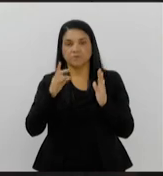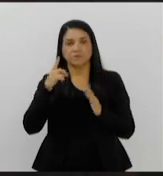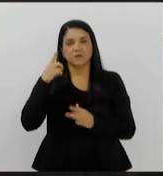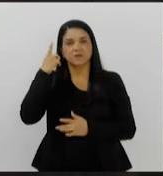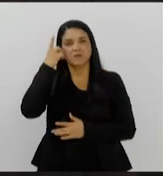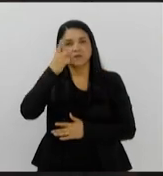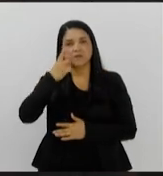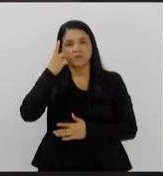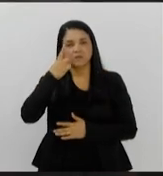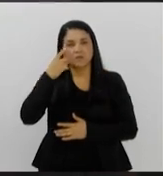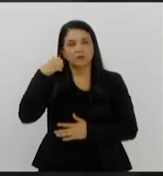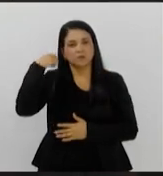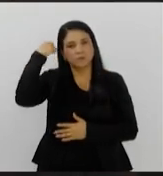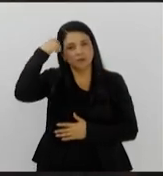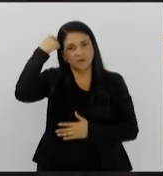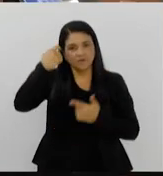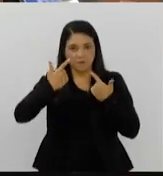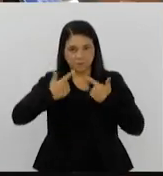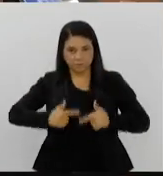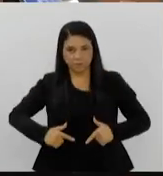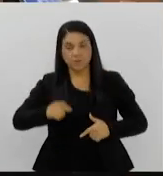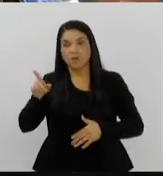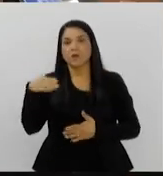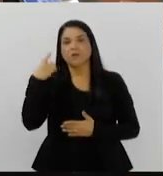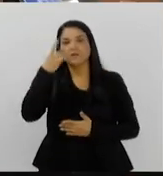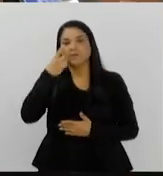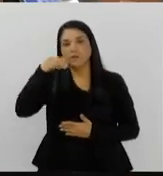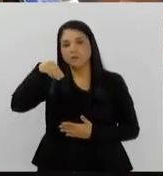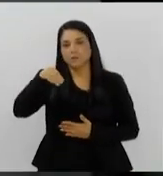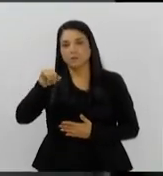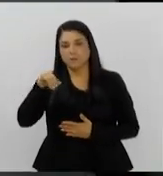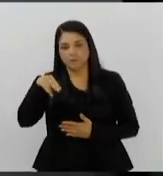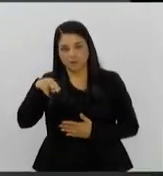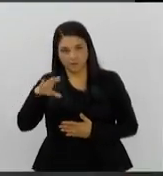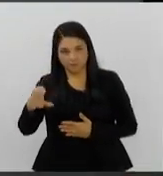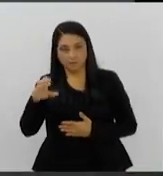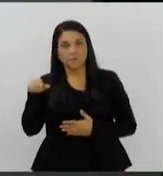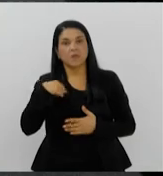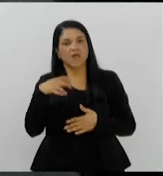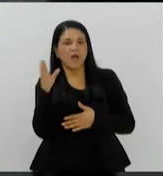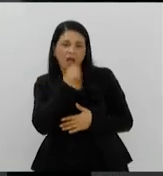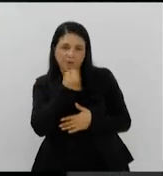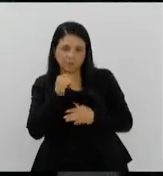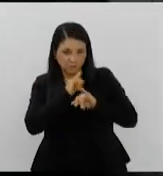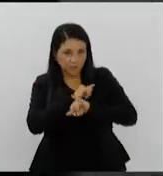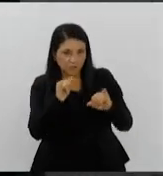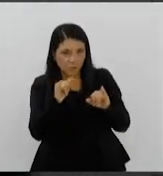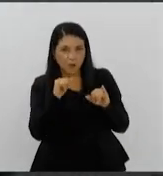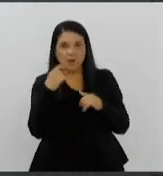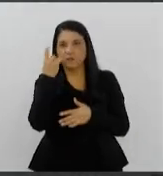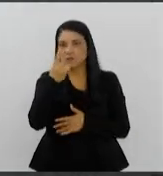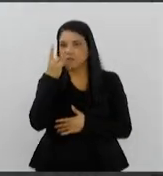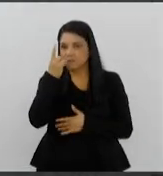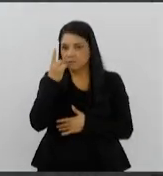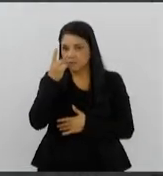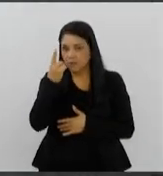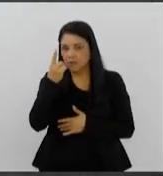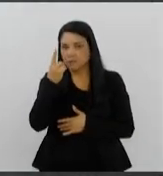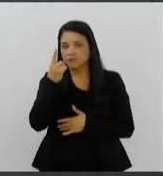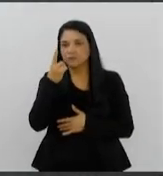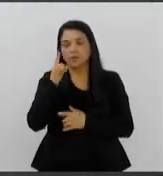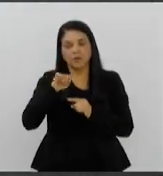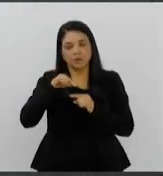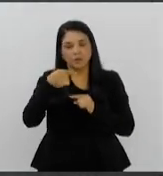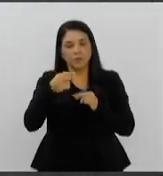deputado Malafaia. Mink, por favor. É rápido, presidente, apenas para informar as deputadas e deputados que depois da